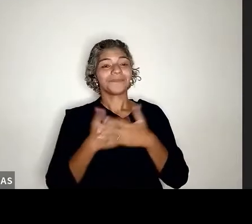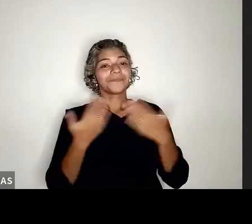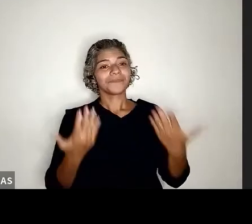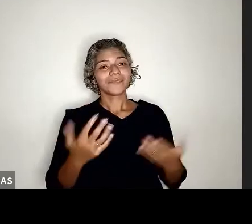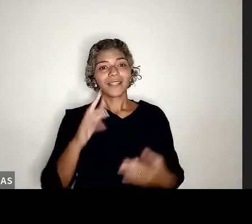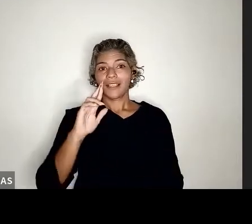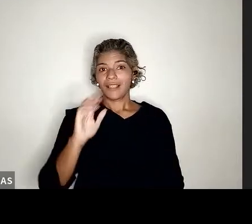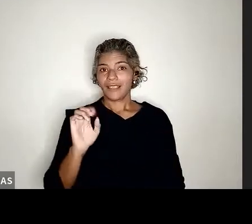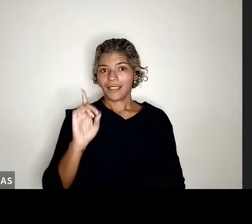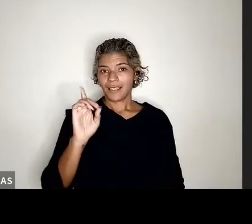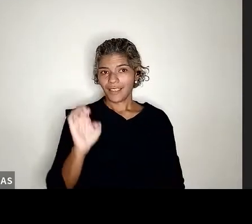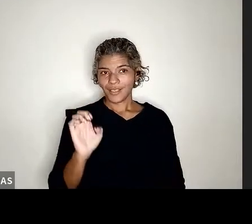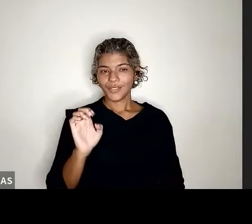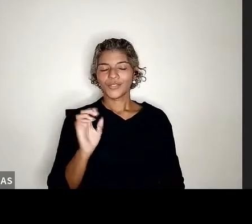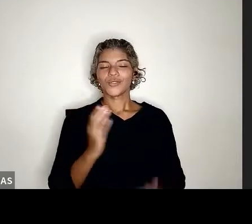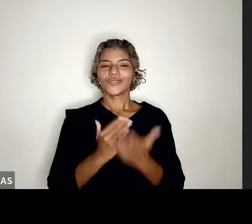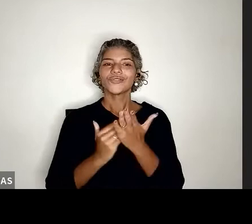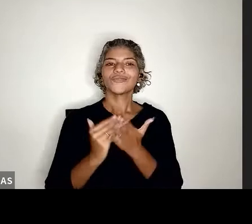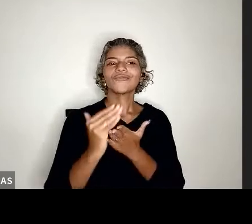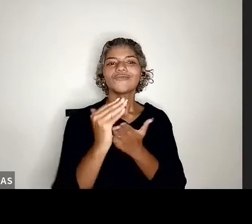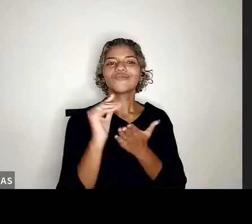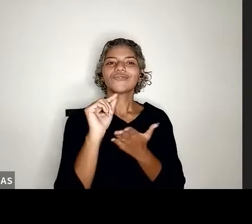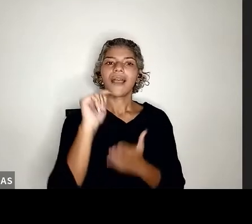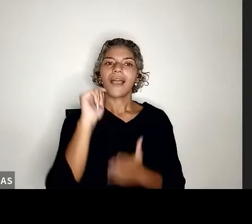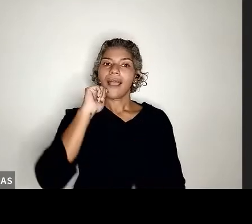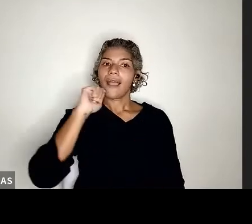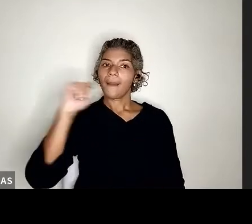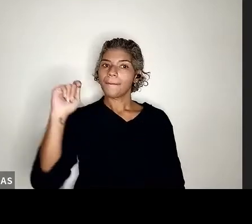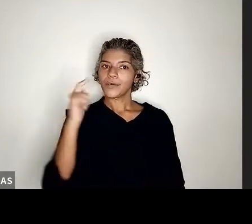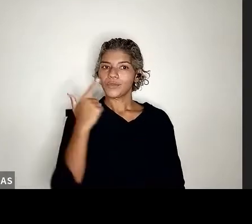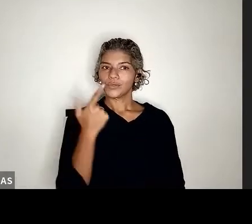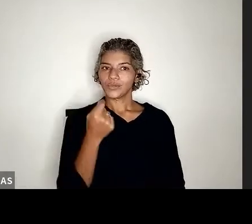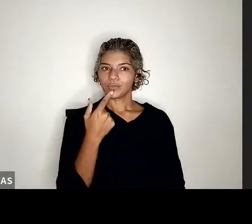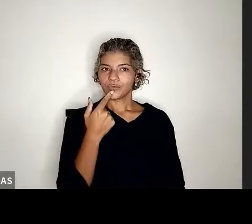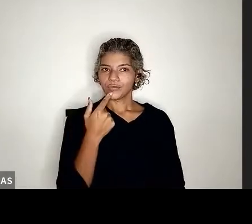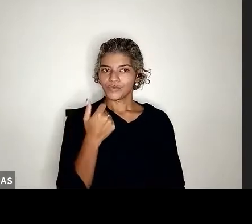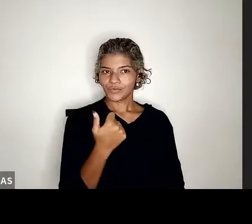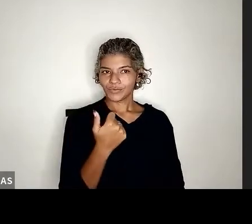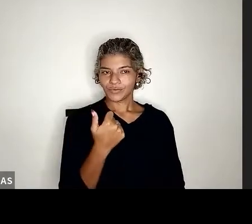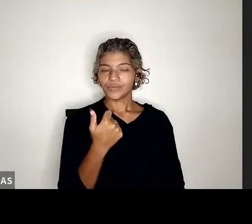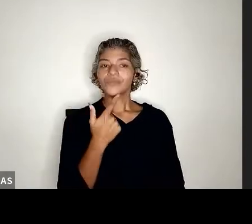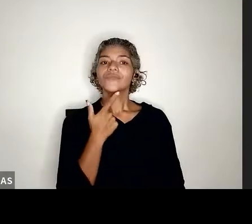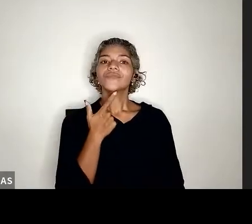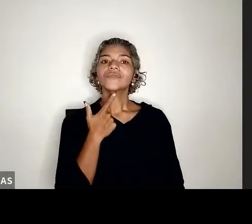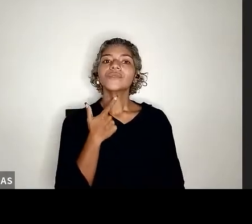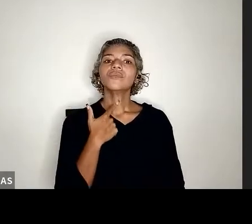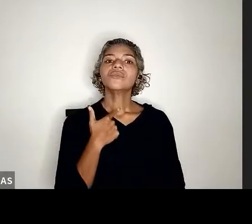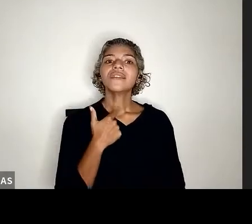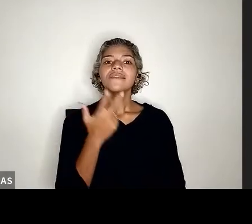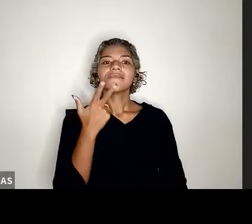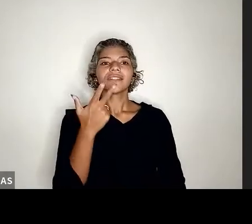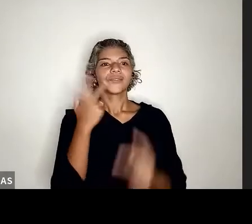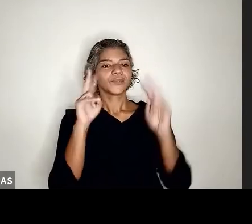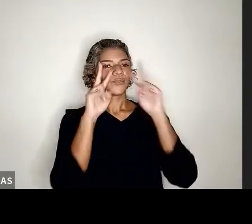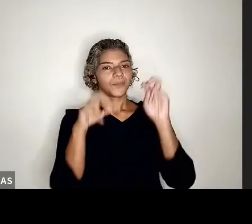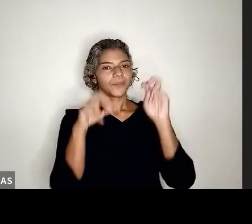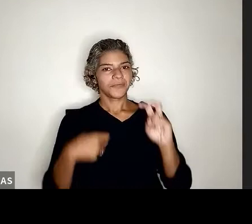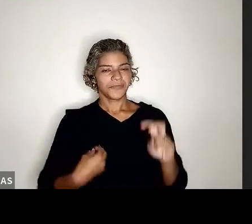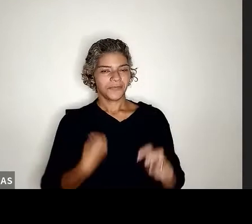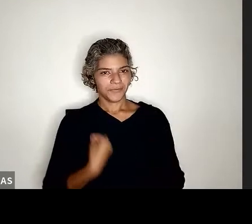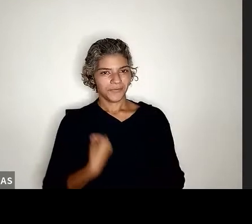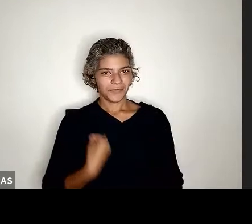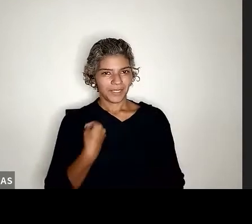abril, com esse desejo, né, de atuar sobre a vida das mulheres, principalmente as mulheres